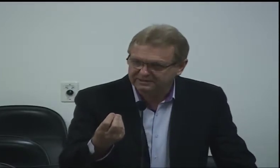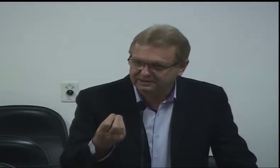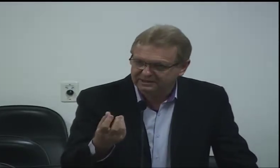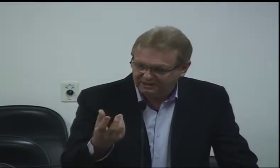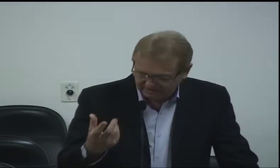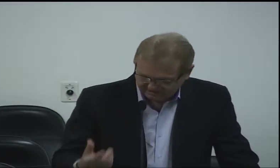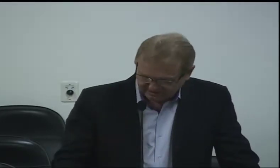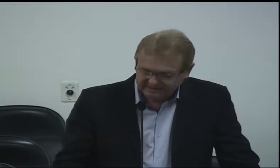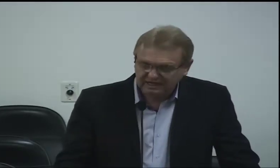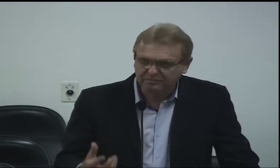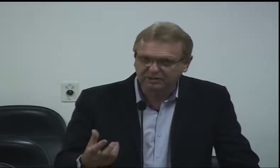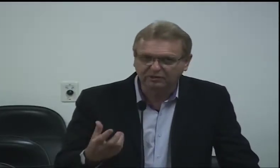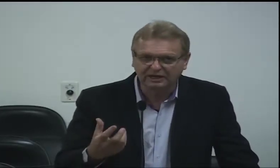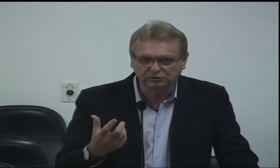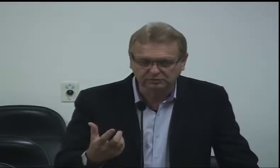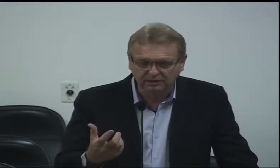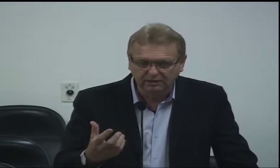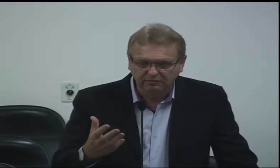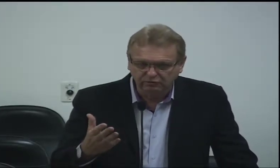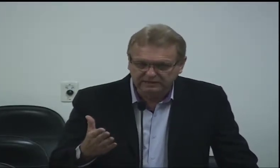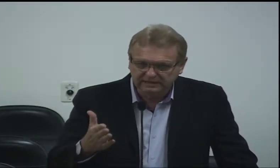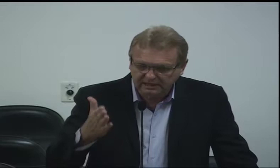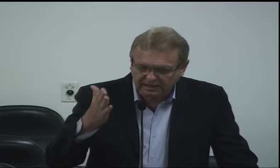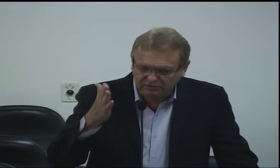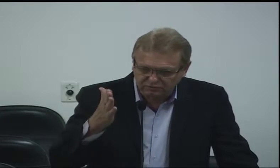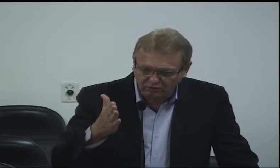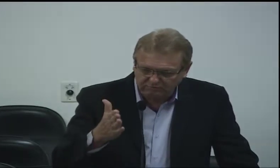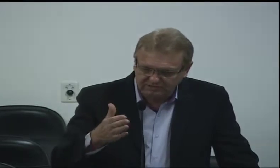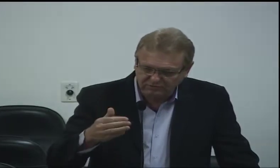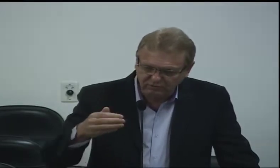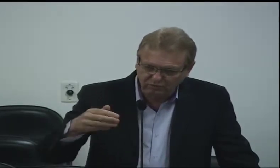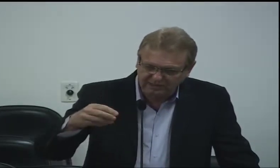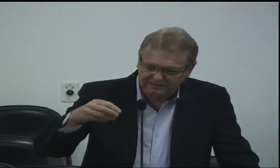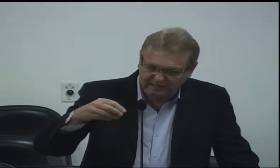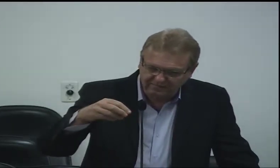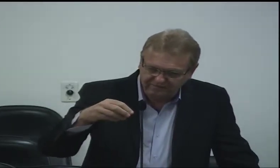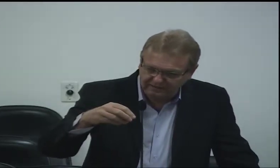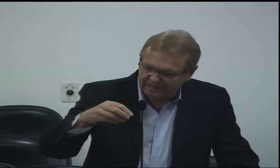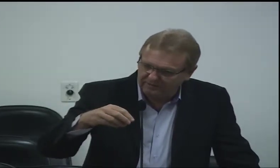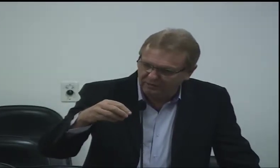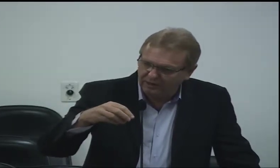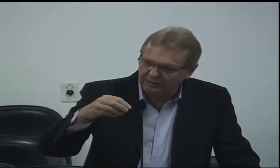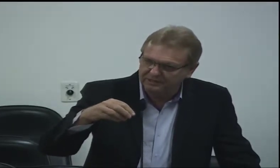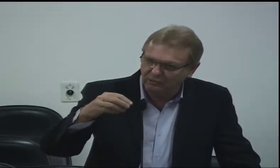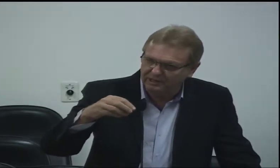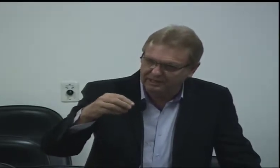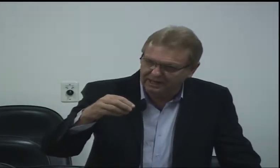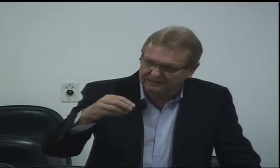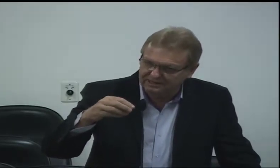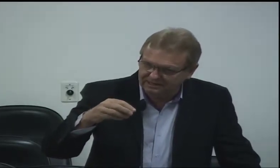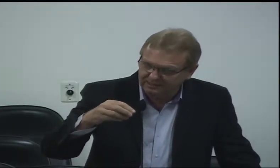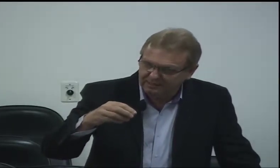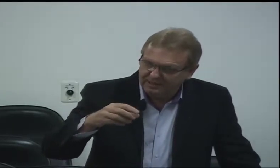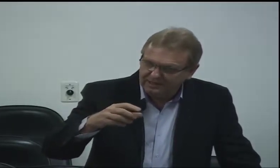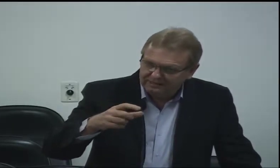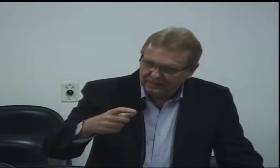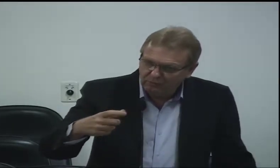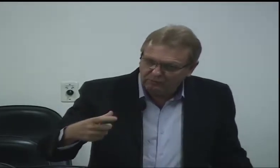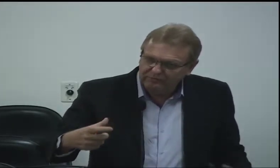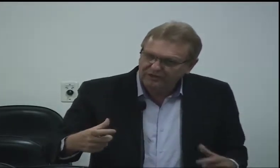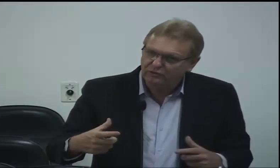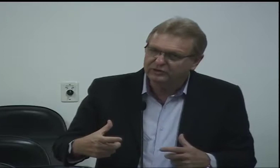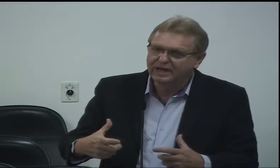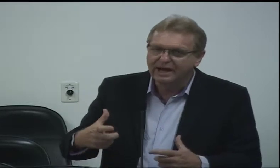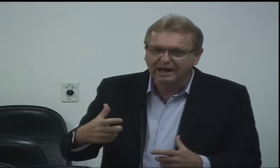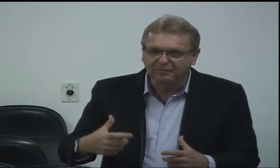poderes, quem sabe ajuda. Você desce a Carlos Gomes, quando começa a rua Capitão Bernardes ali, tem um,